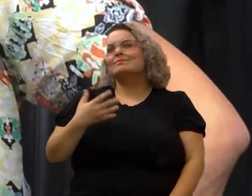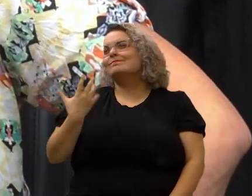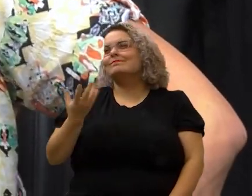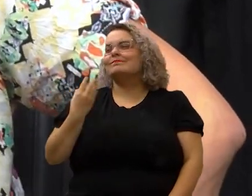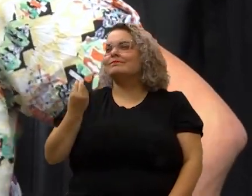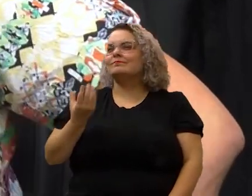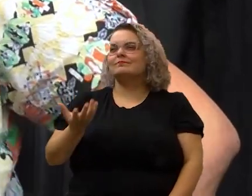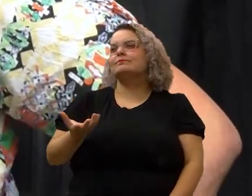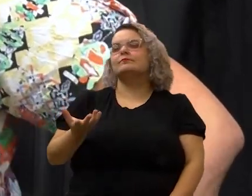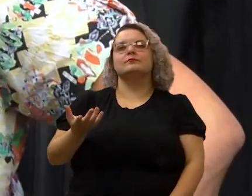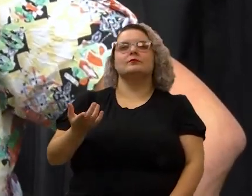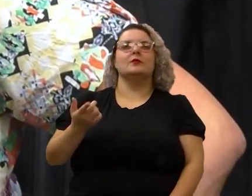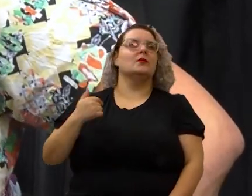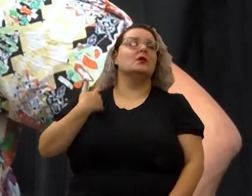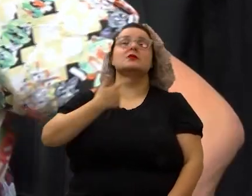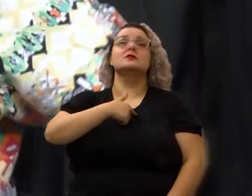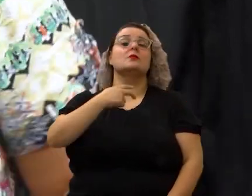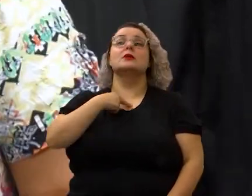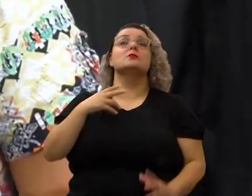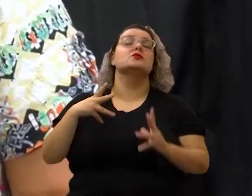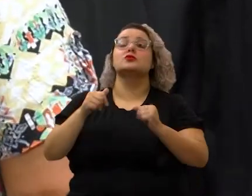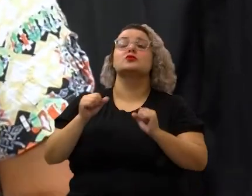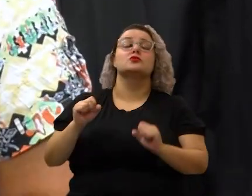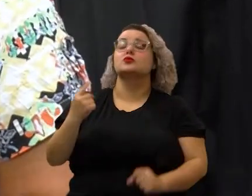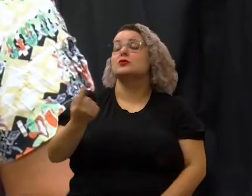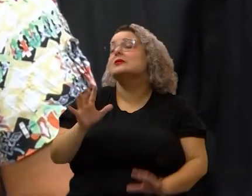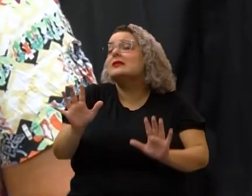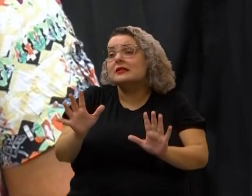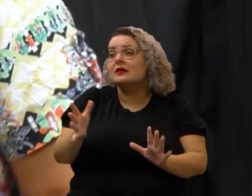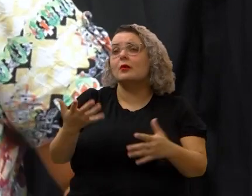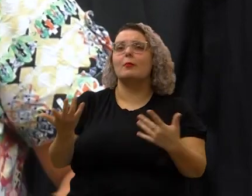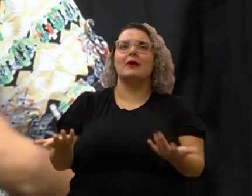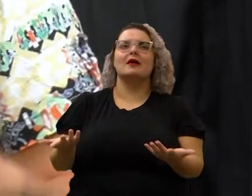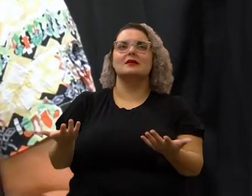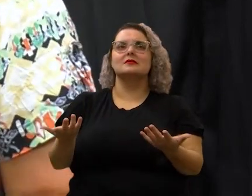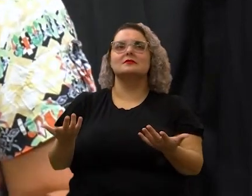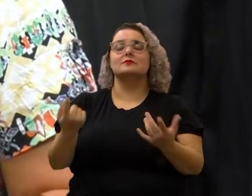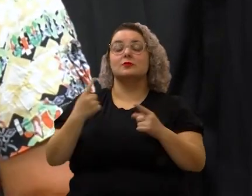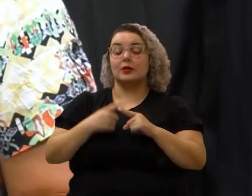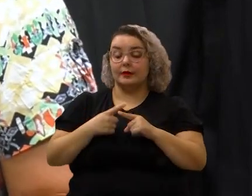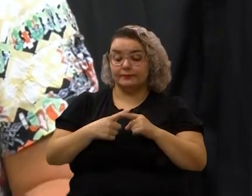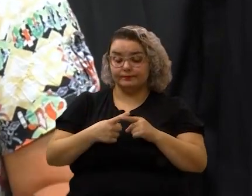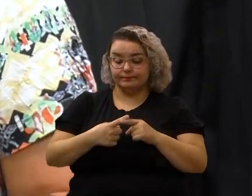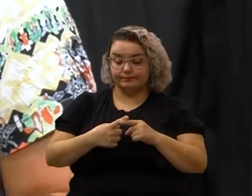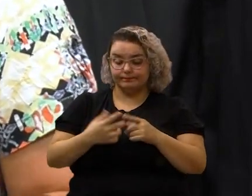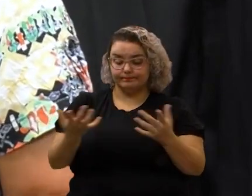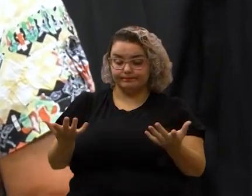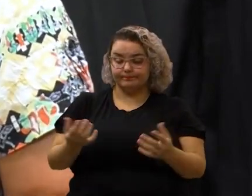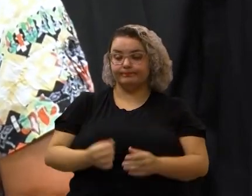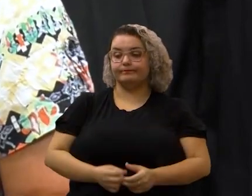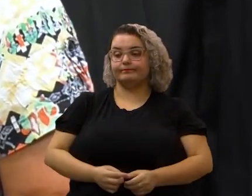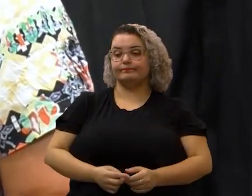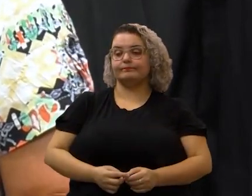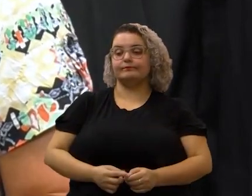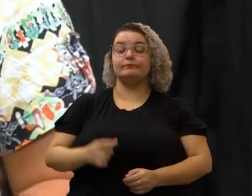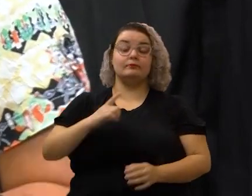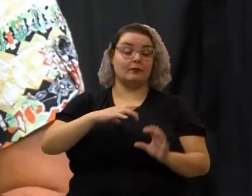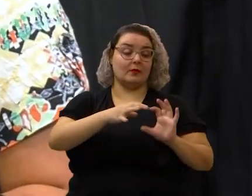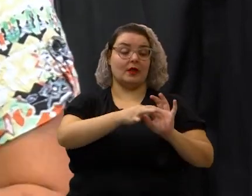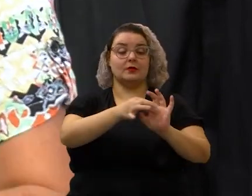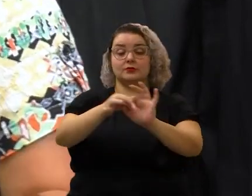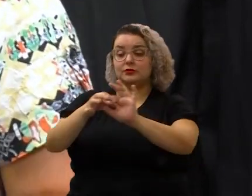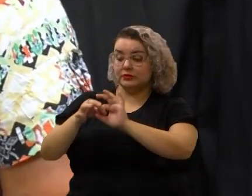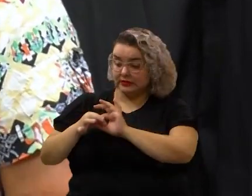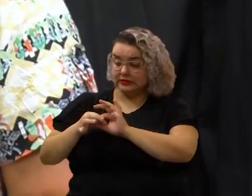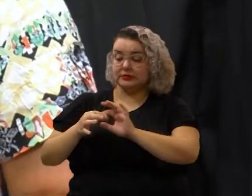acho que a gente pode tudo sozinho, não é isso, assim, mas porque assim, a gente